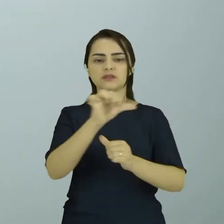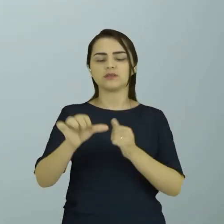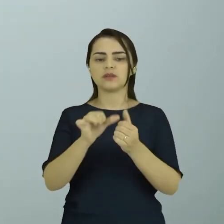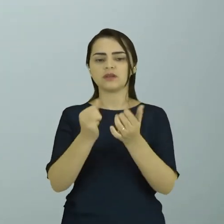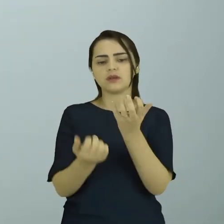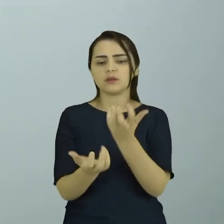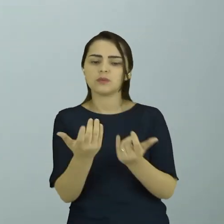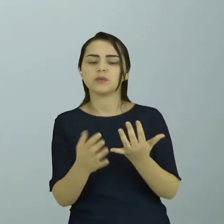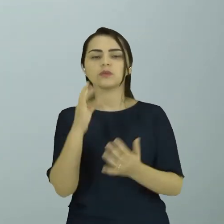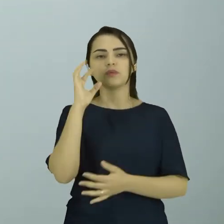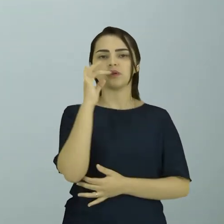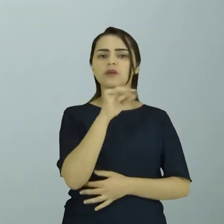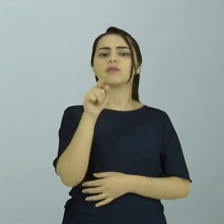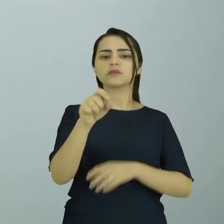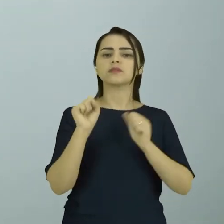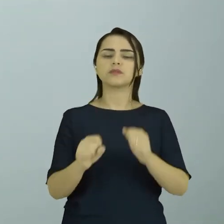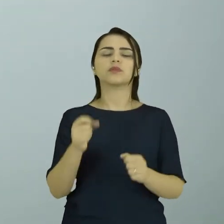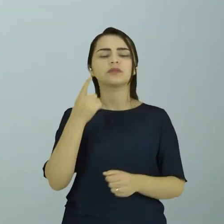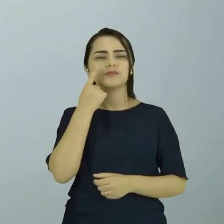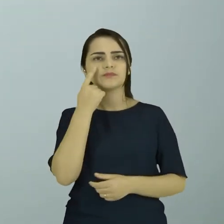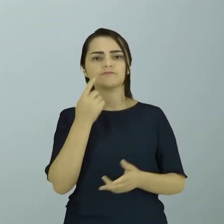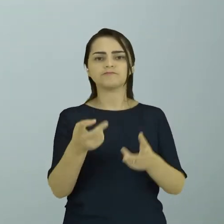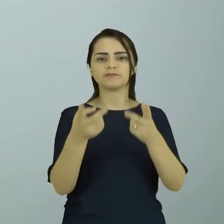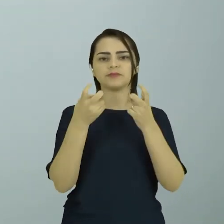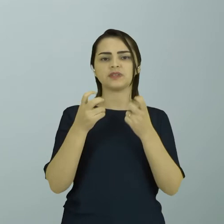aquecimento. E você pode observar aqui